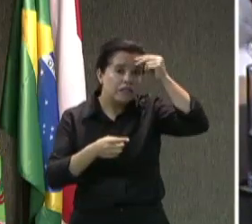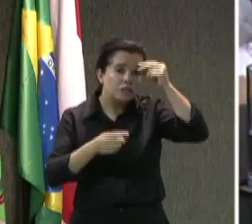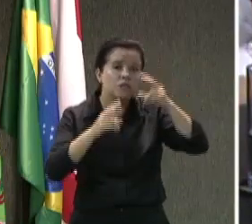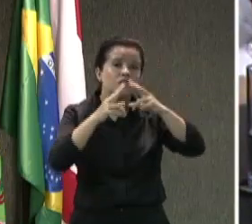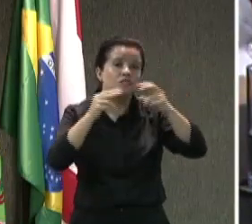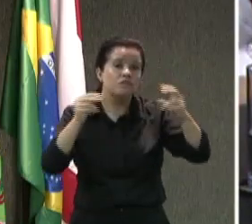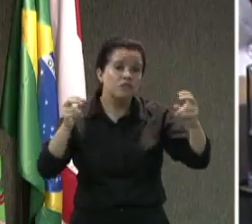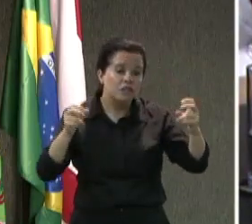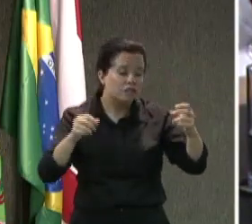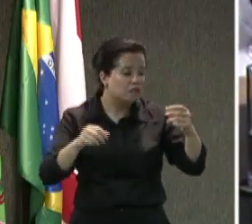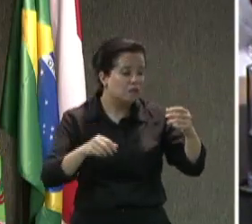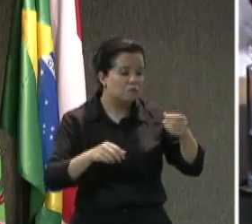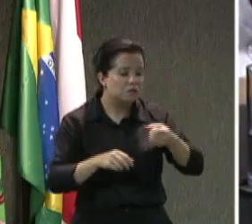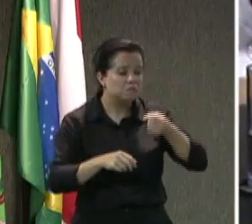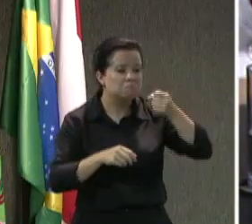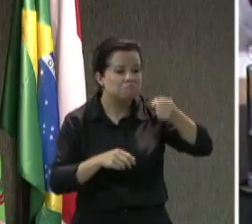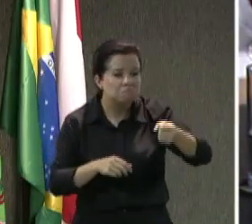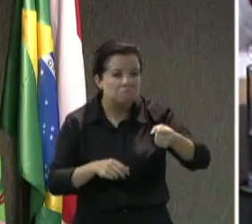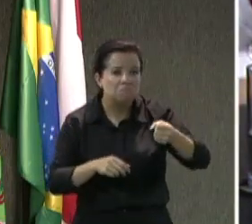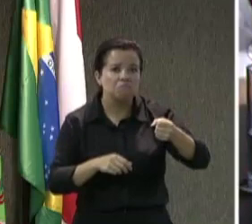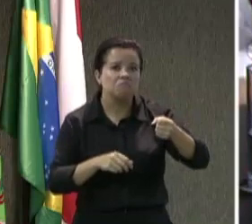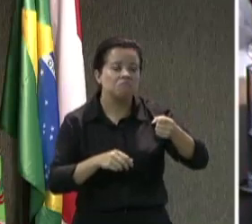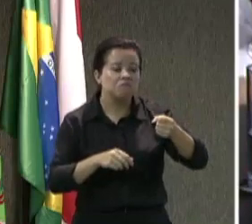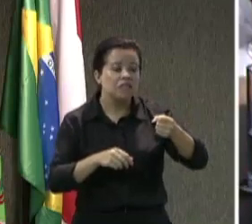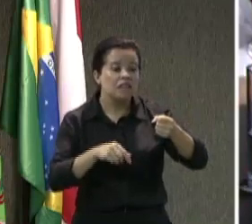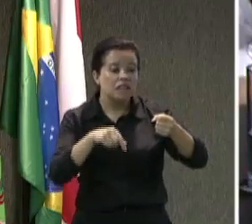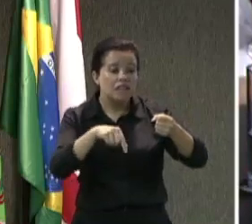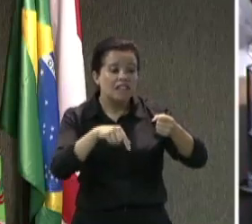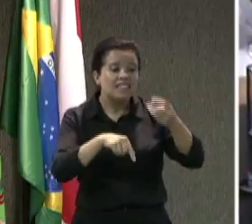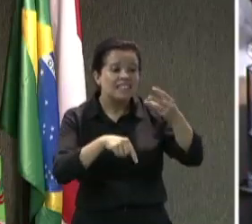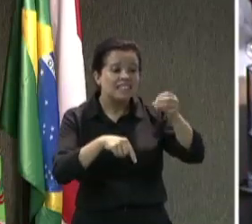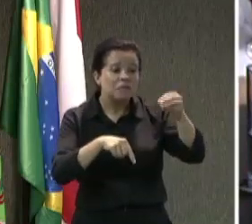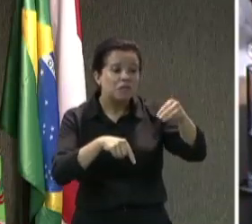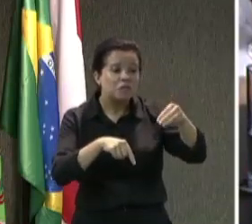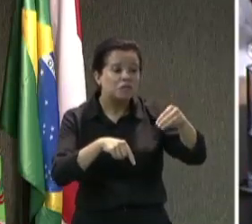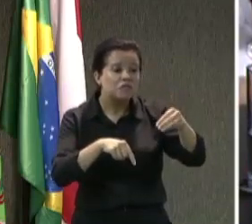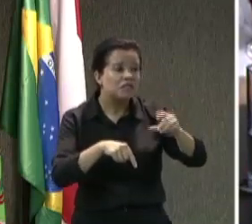que por alguma meia hora, acho que ficou presente aqui e depois foi embora.